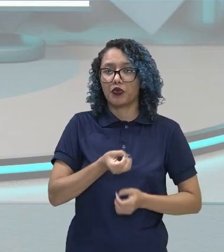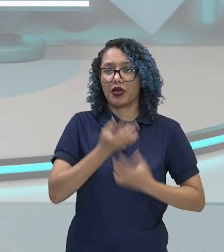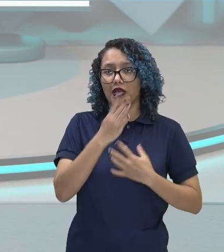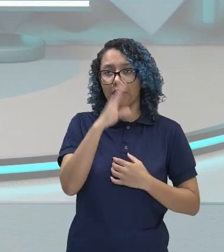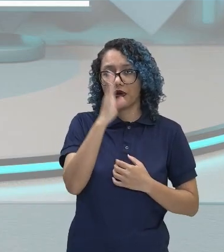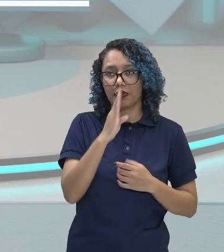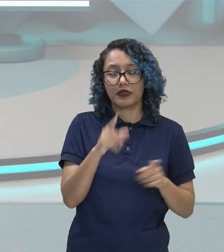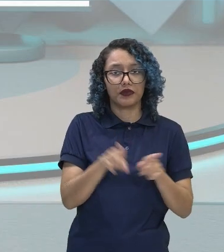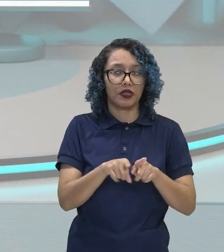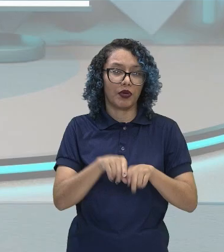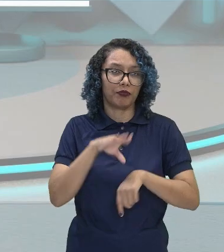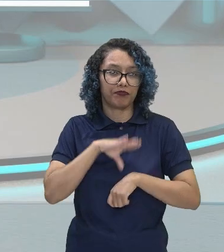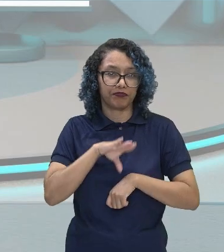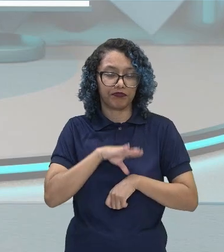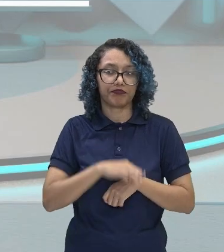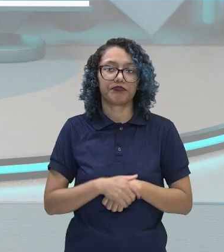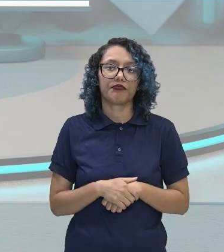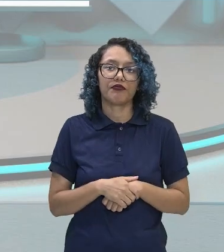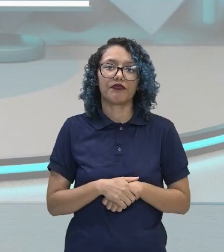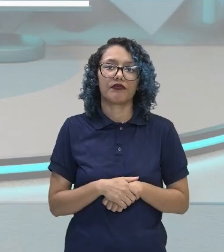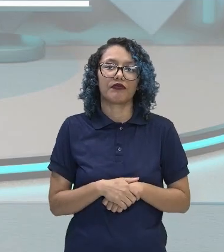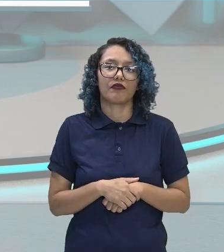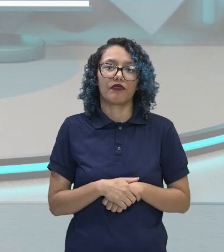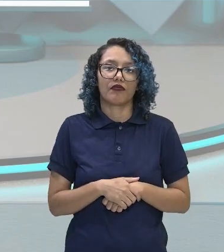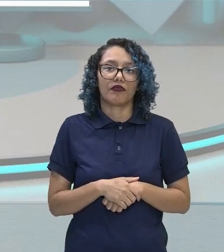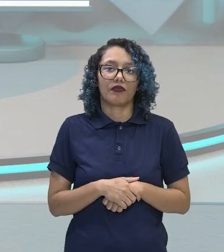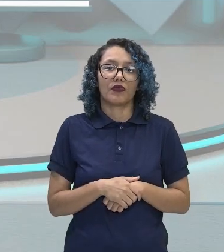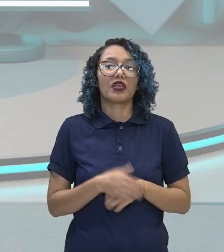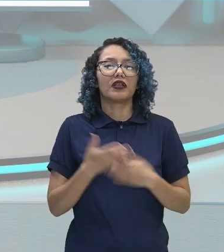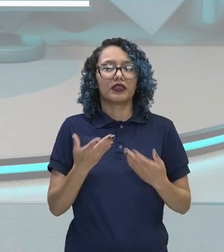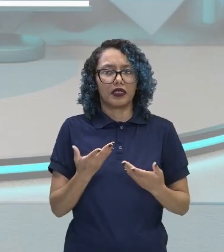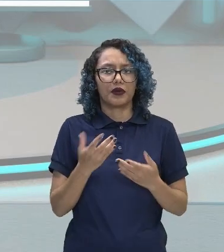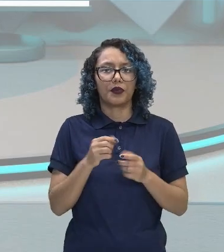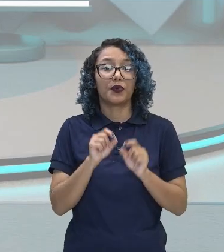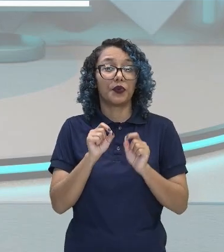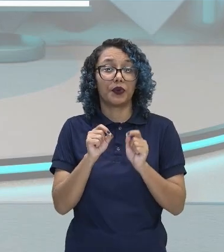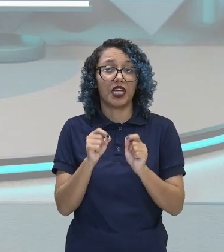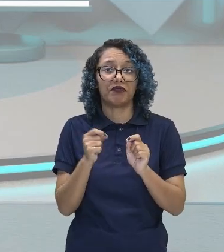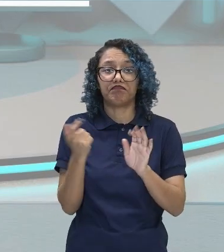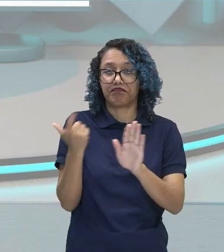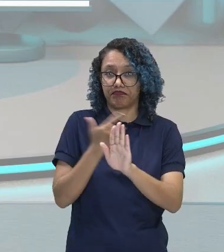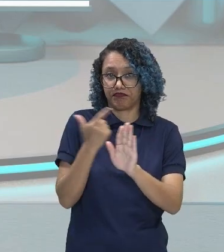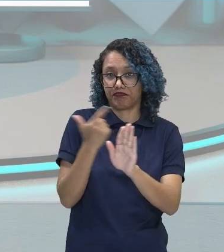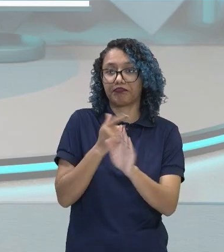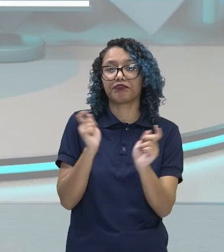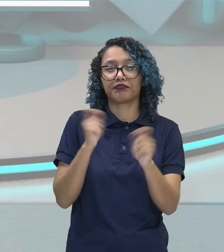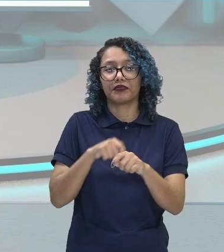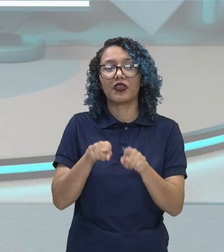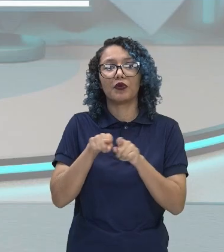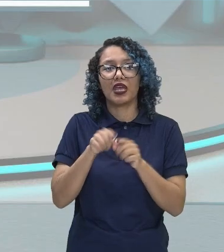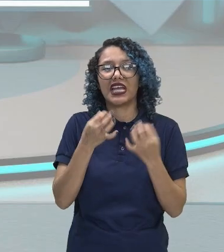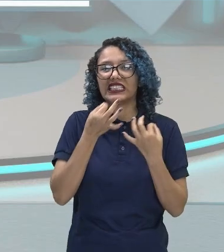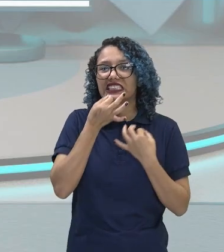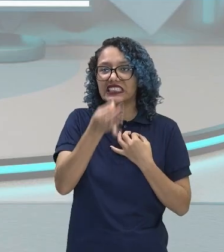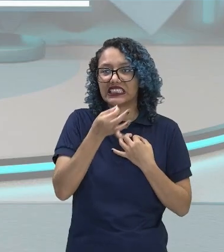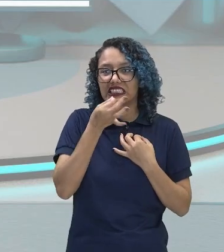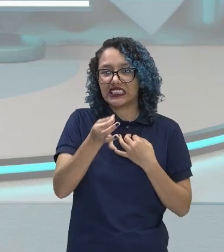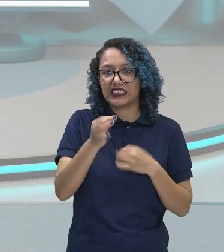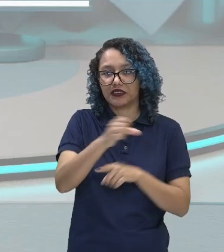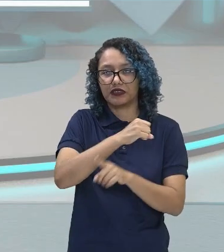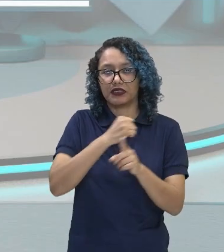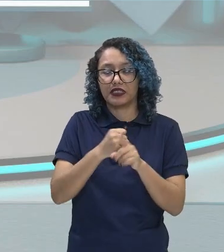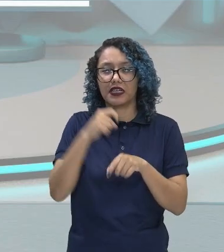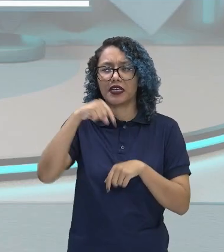certo? Então, são satíricos e criticam a sociedade. No Brasil, nós temos como